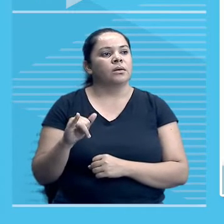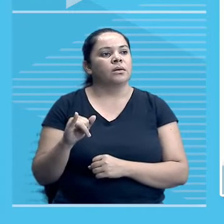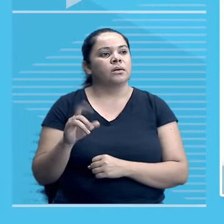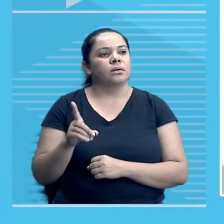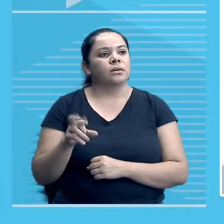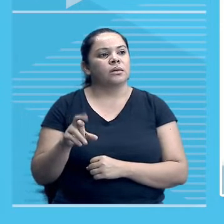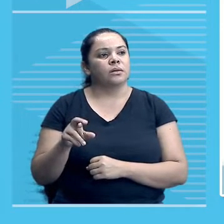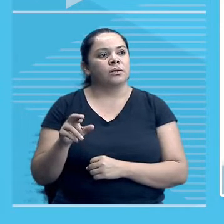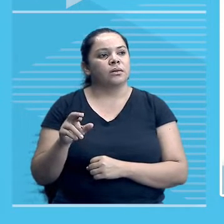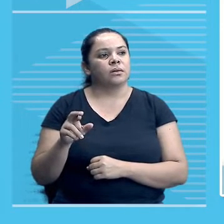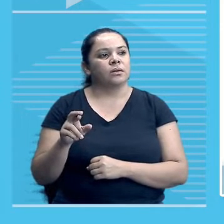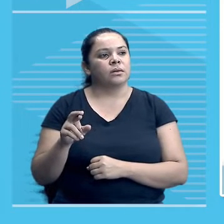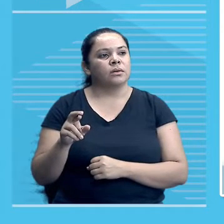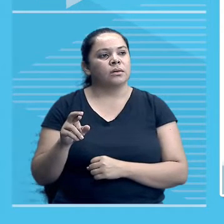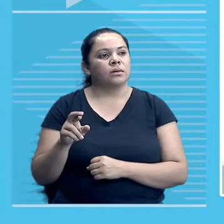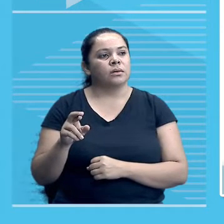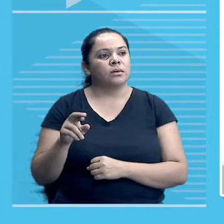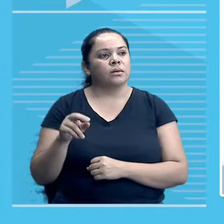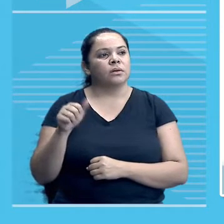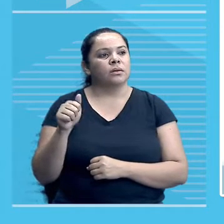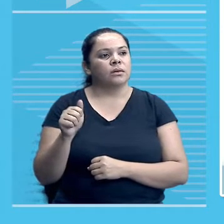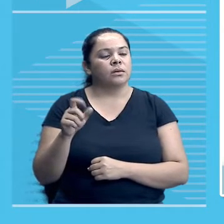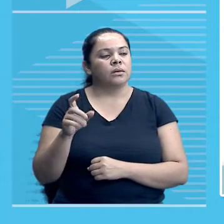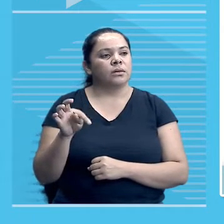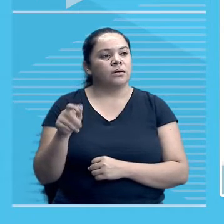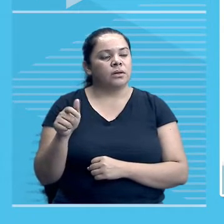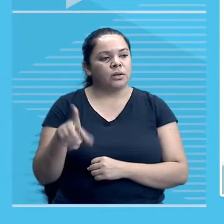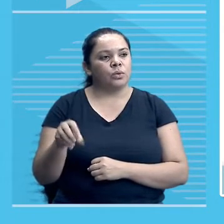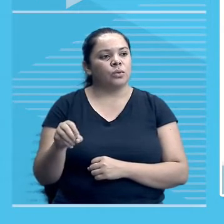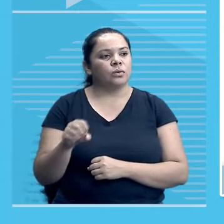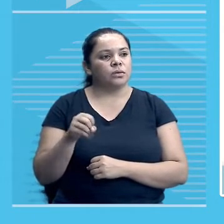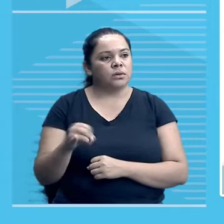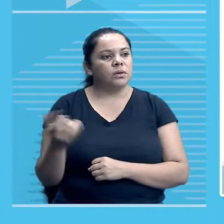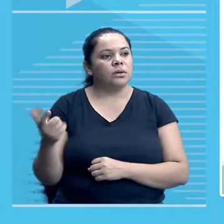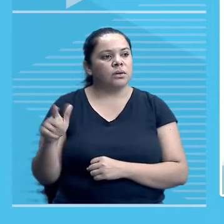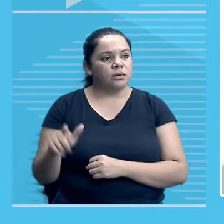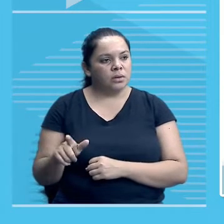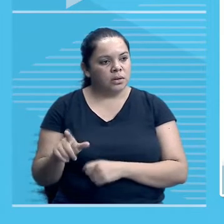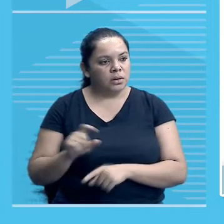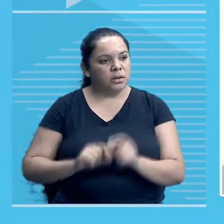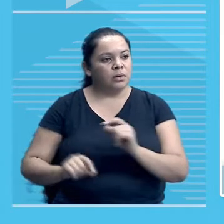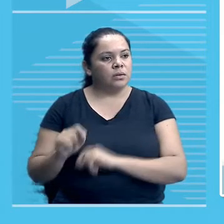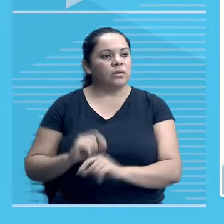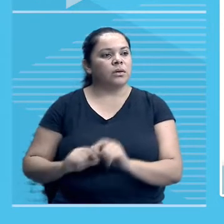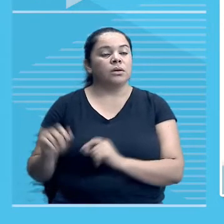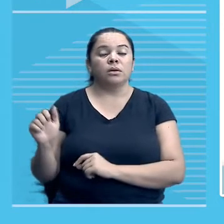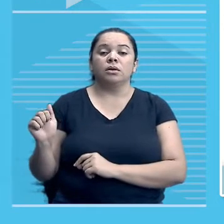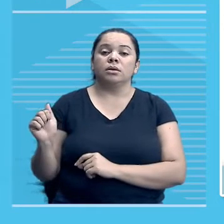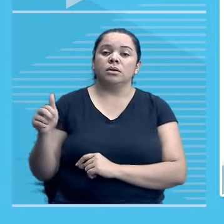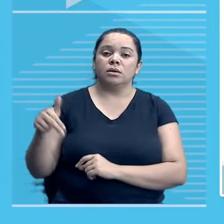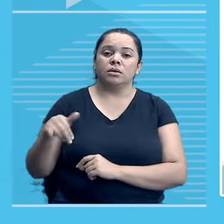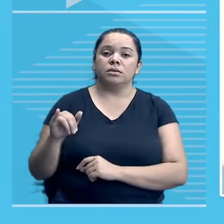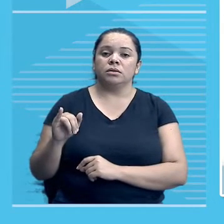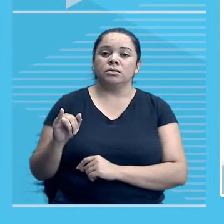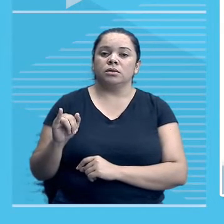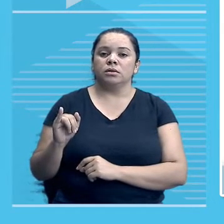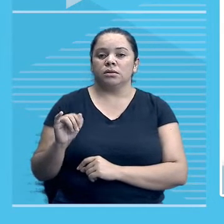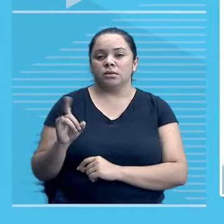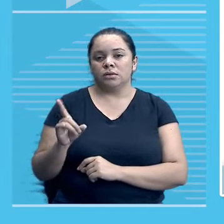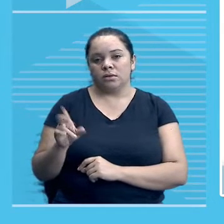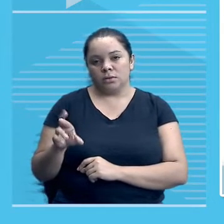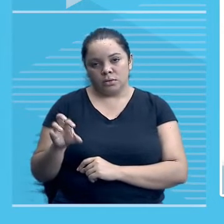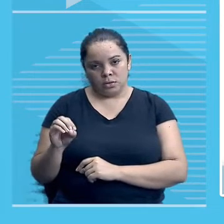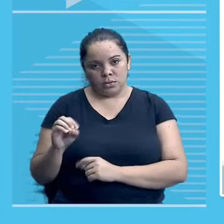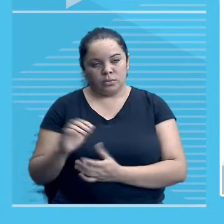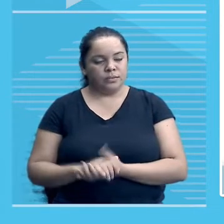tem molécula de água, ele é desidratado, ou anidro. Tá? Então, quanto à presença